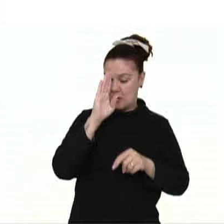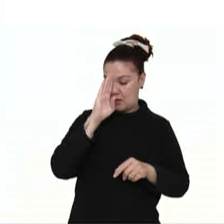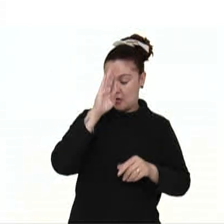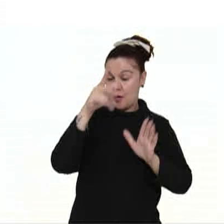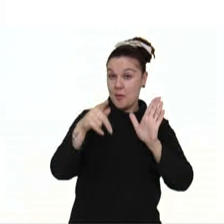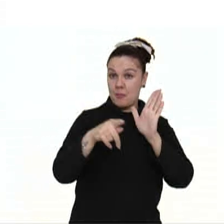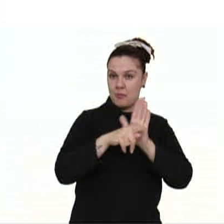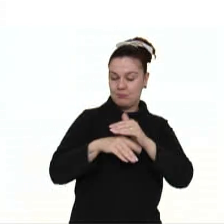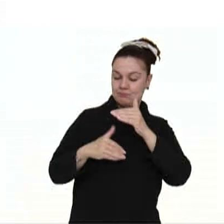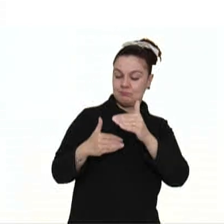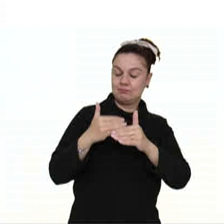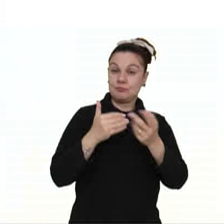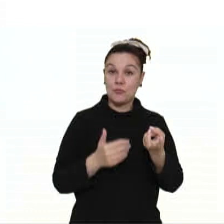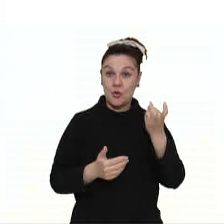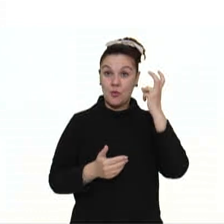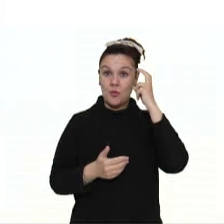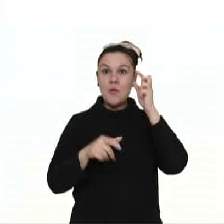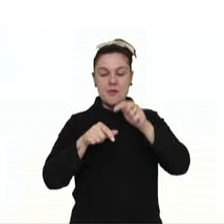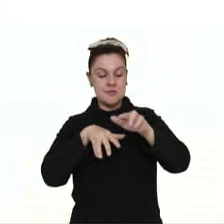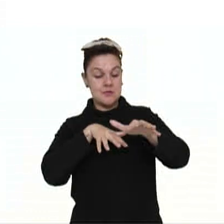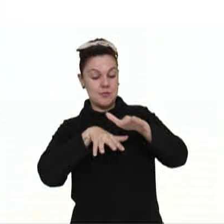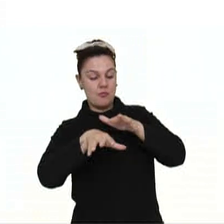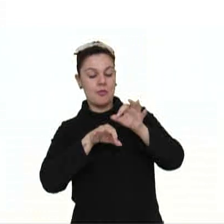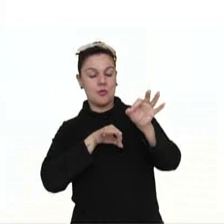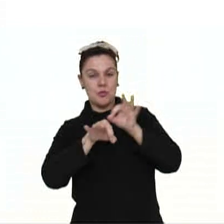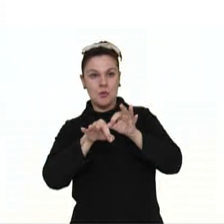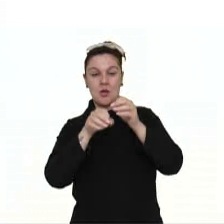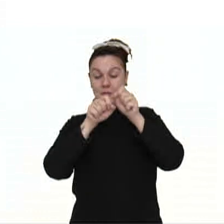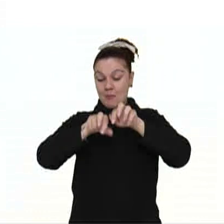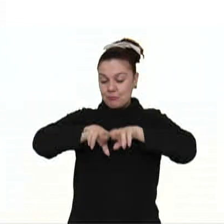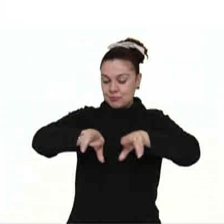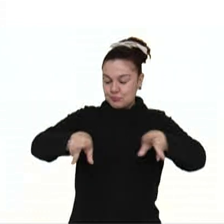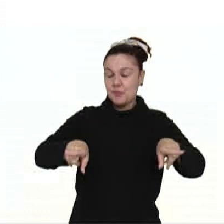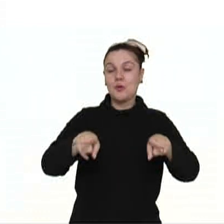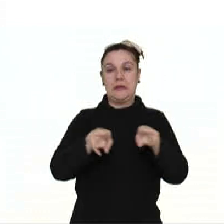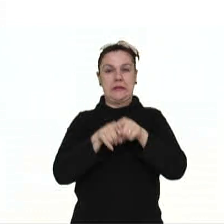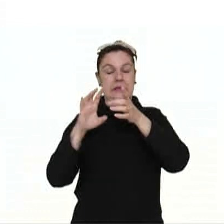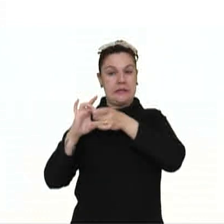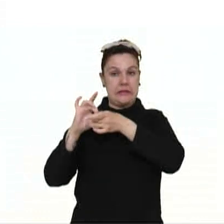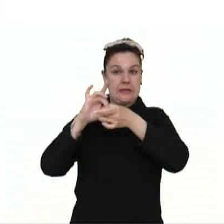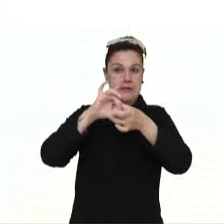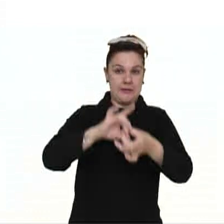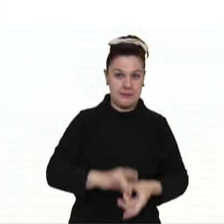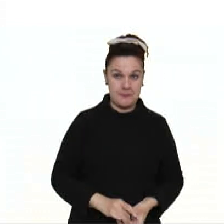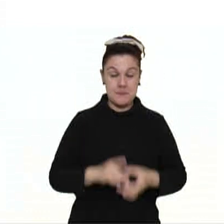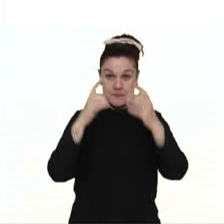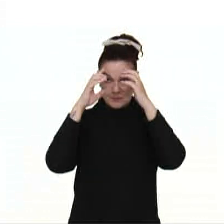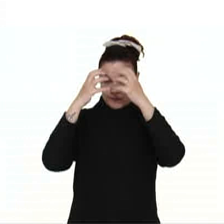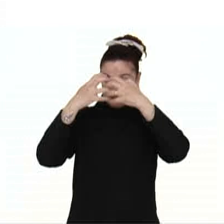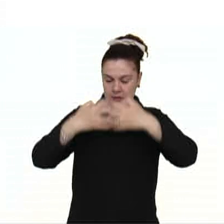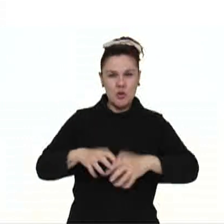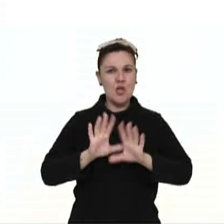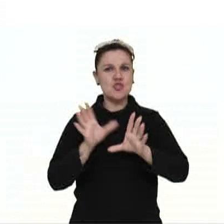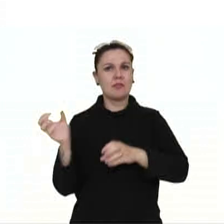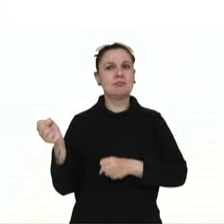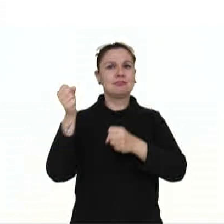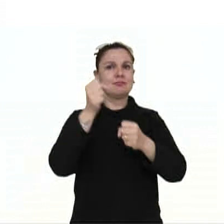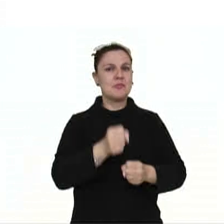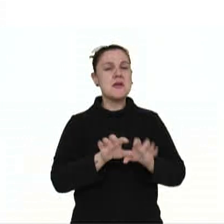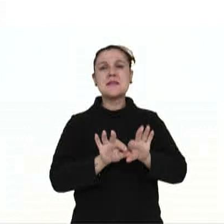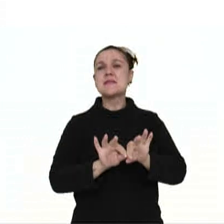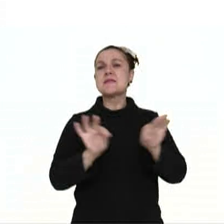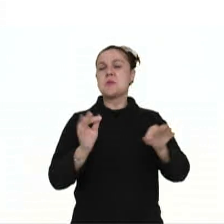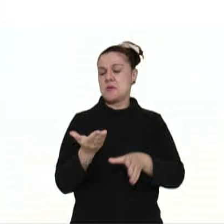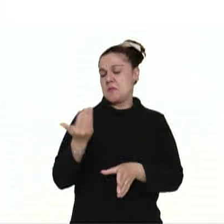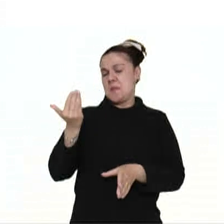do processo cultural, seu movimento, pluralidade e complexidade. Não se trata, portanto, do resgate ingênuo